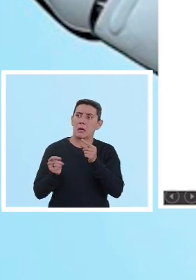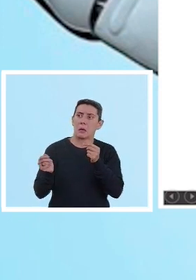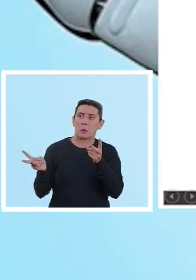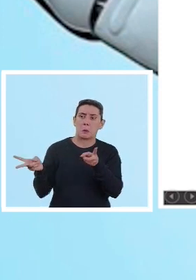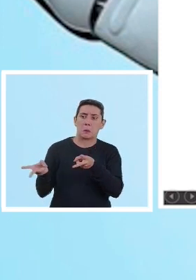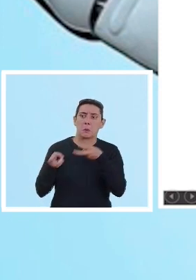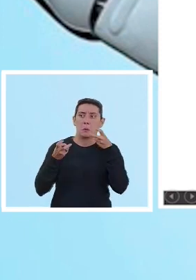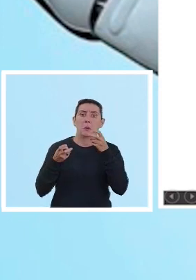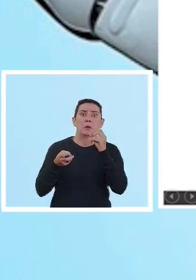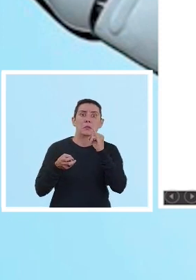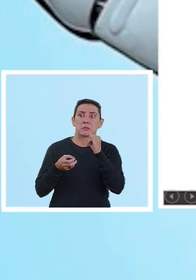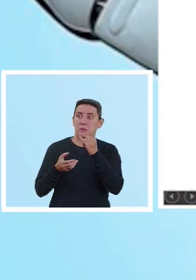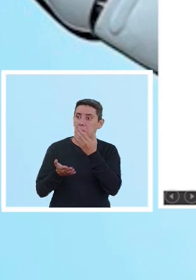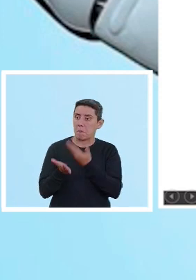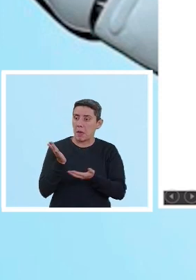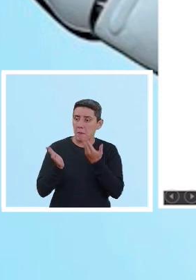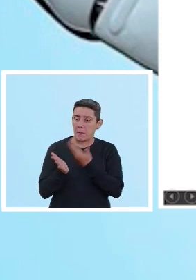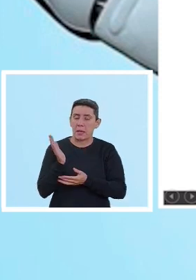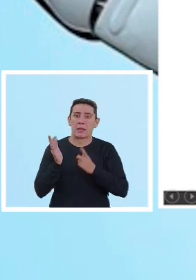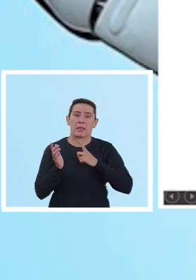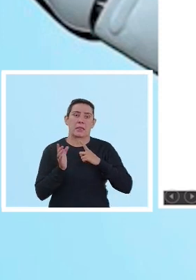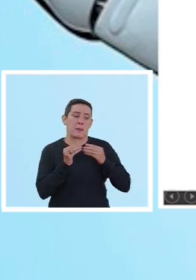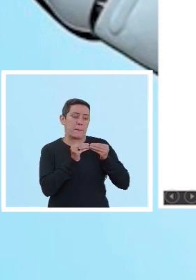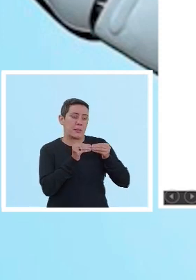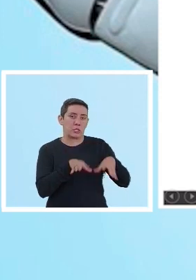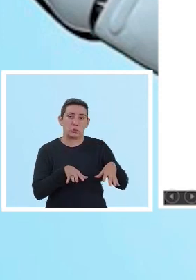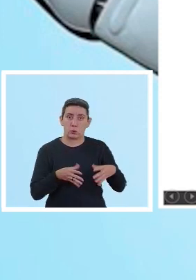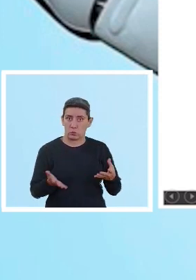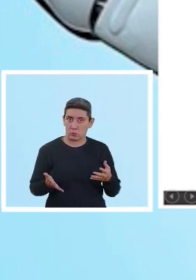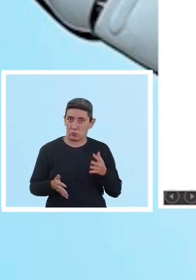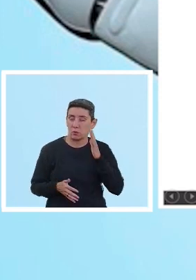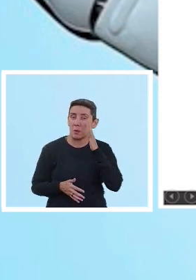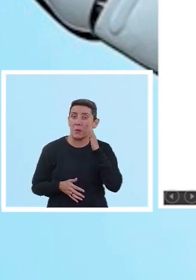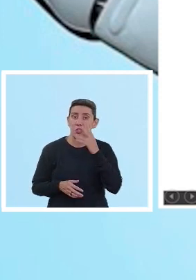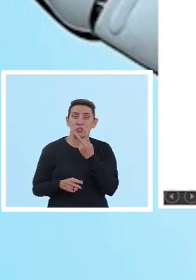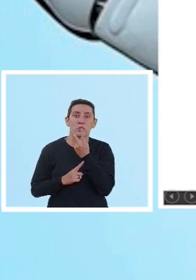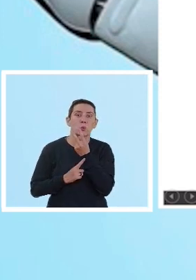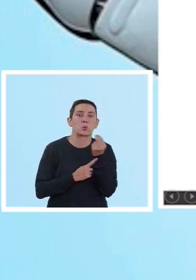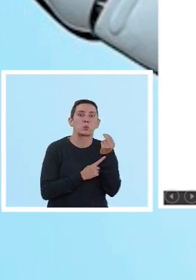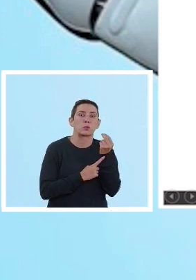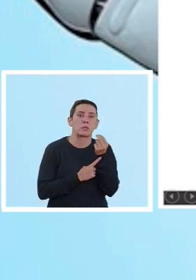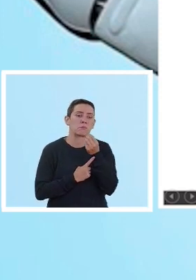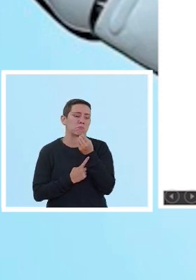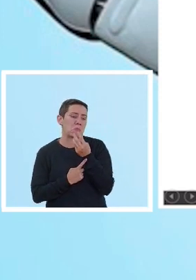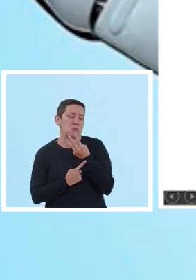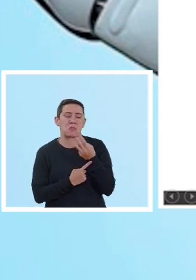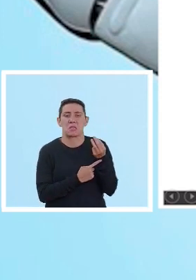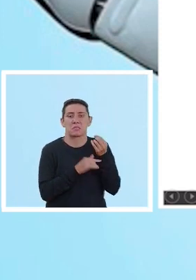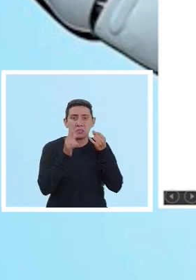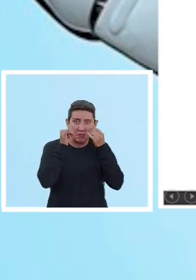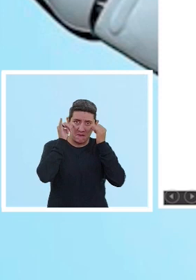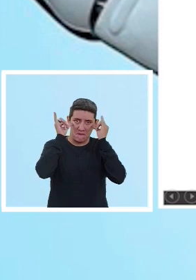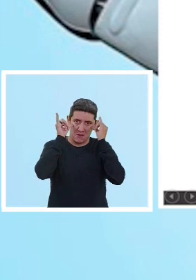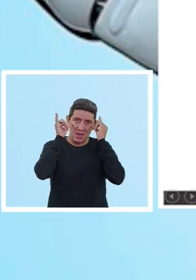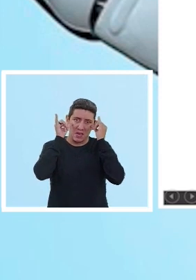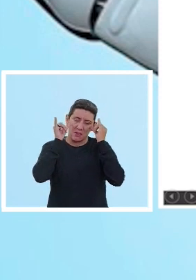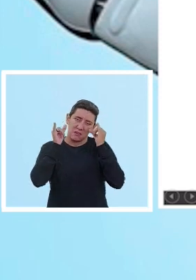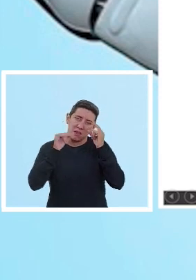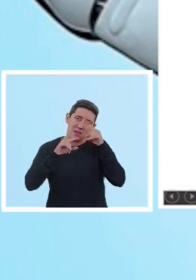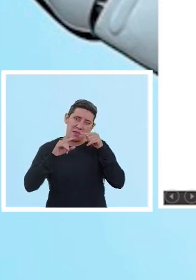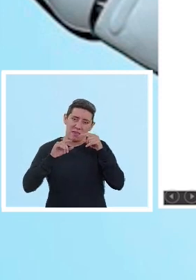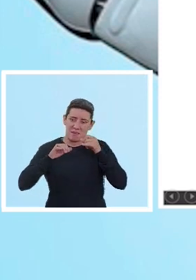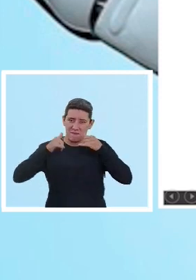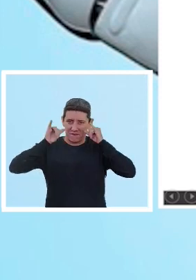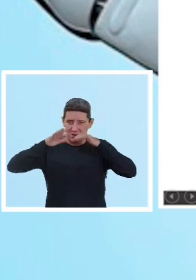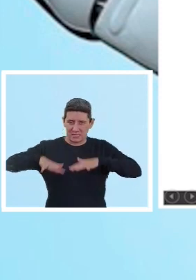Aí você pega aí mais ou menos uma média de 200 300 animais que cada produtor pequeno médio produtor